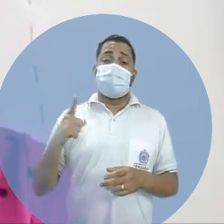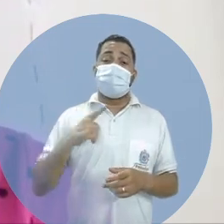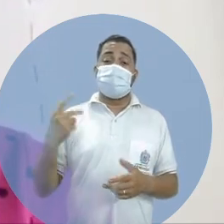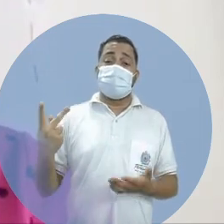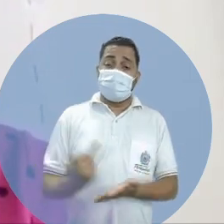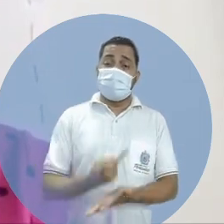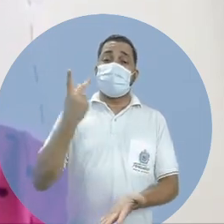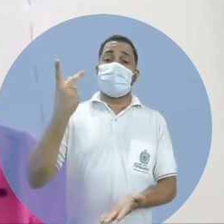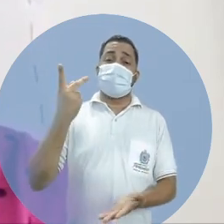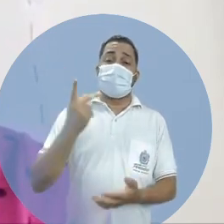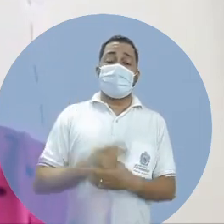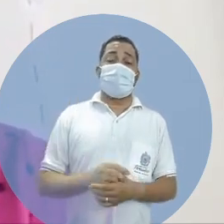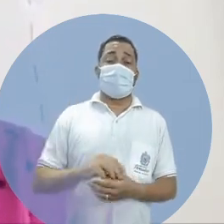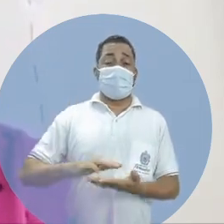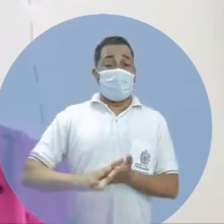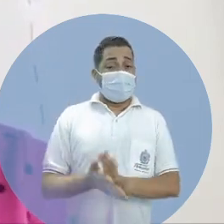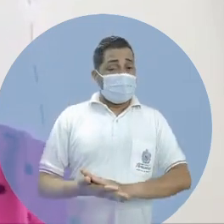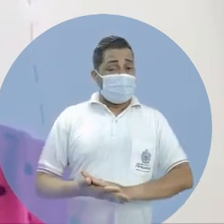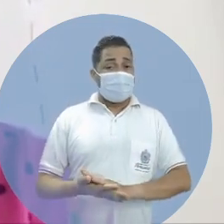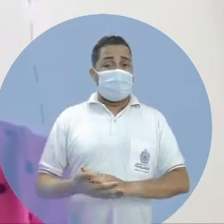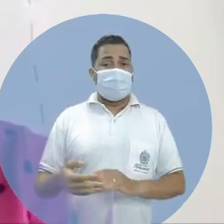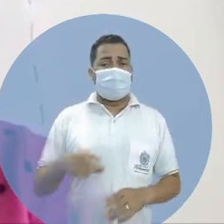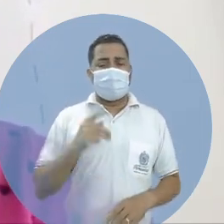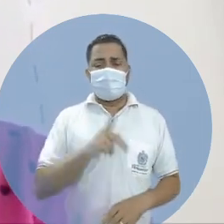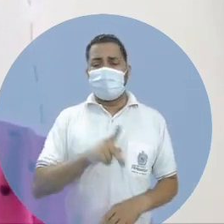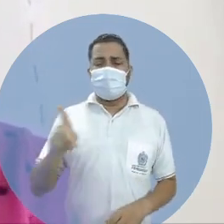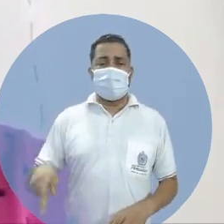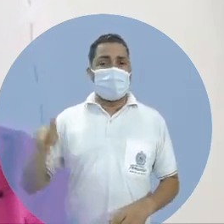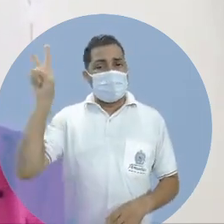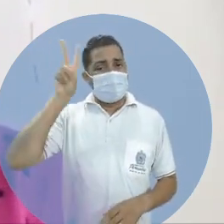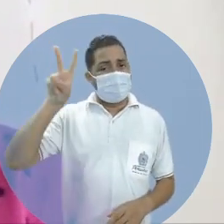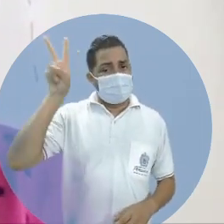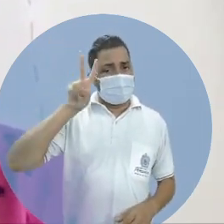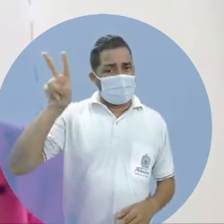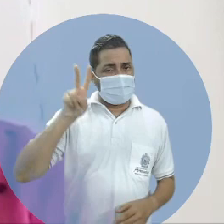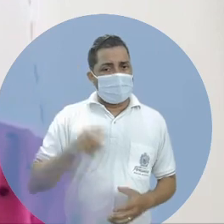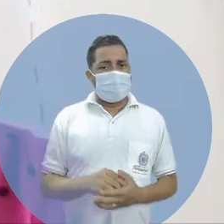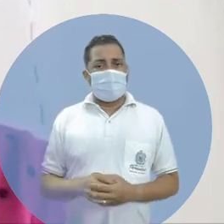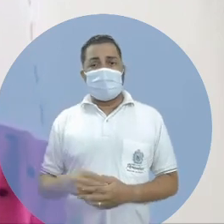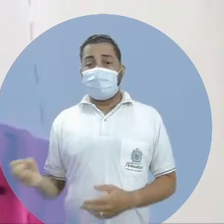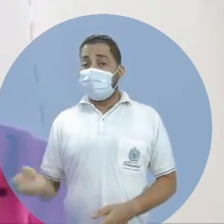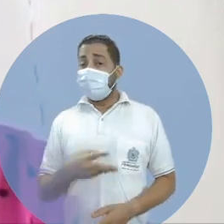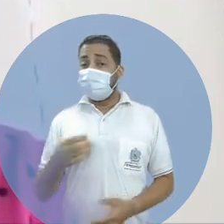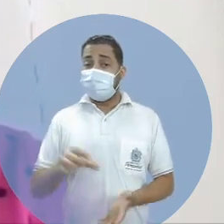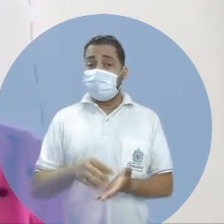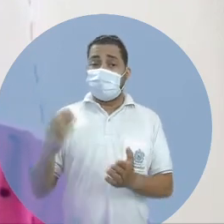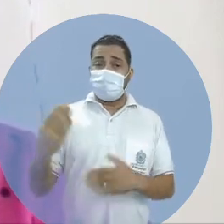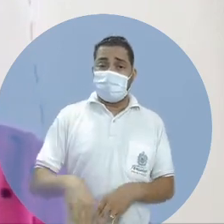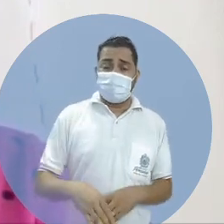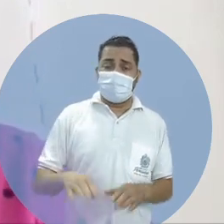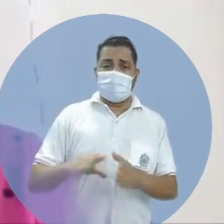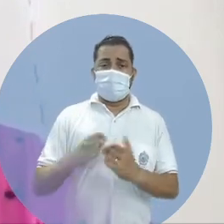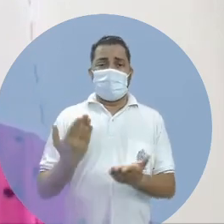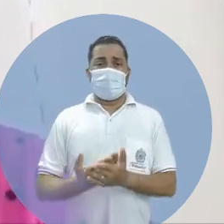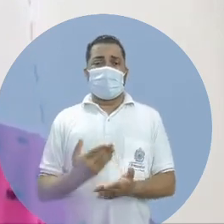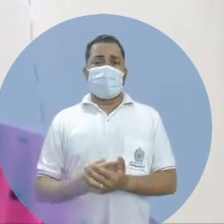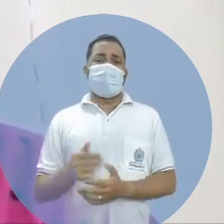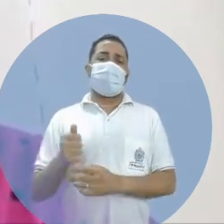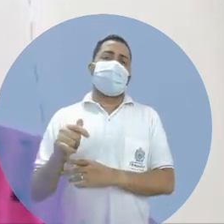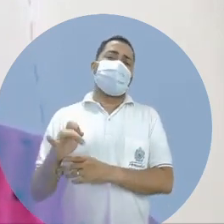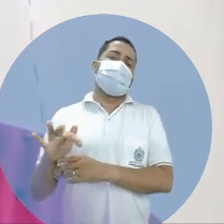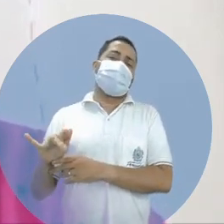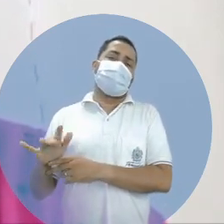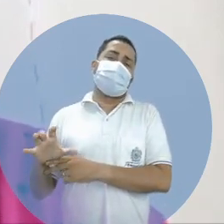eu, professora de História, recém-concursada da rede estadual, numa escola regular, Alfredo Tenório, no Alto São Sebastião, em